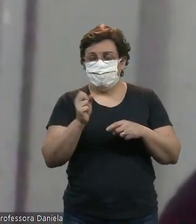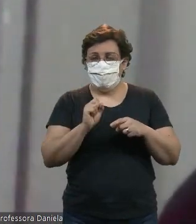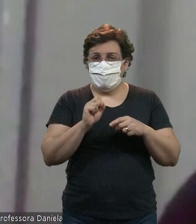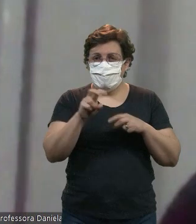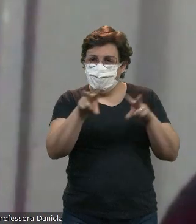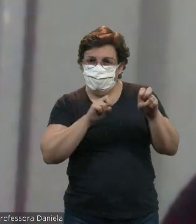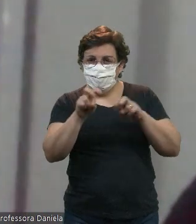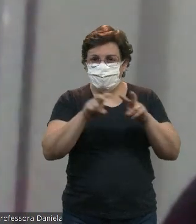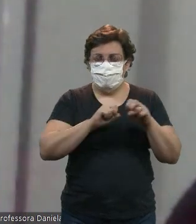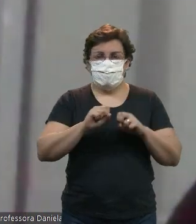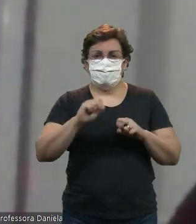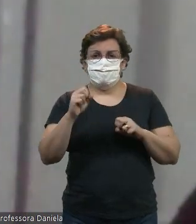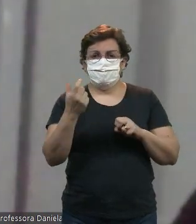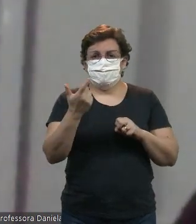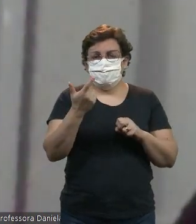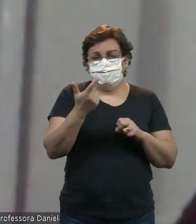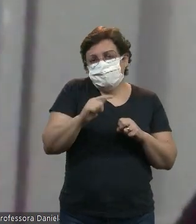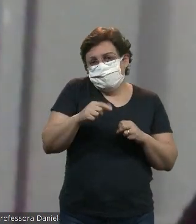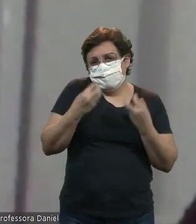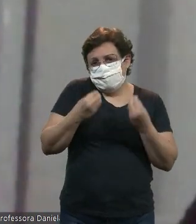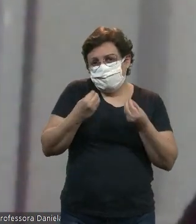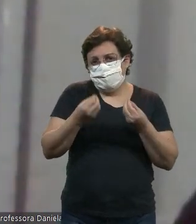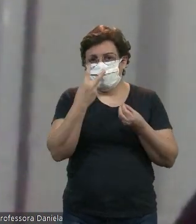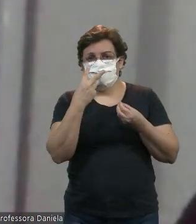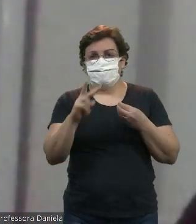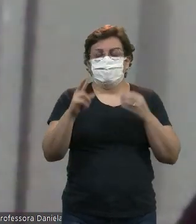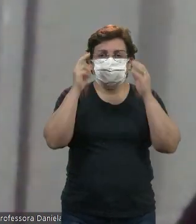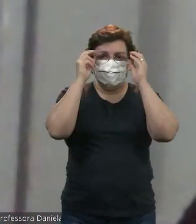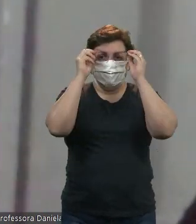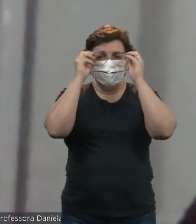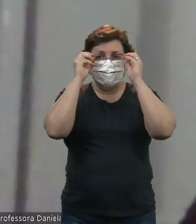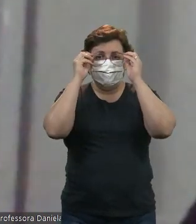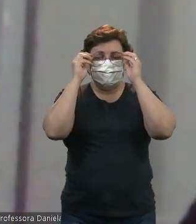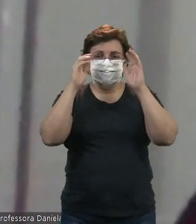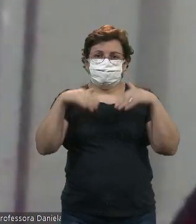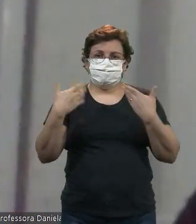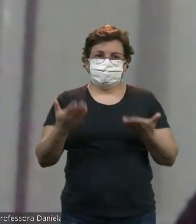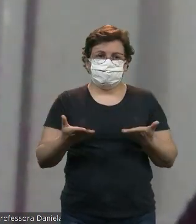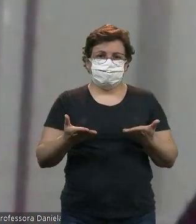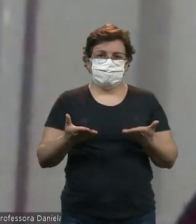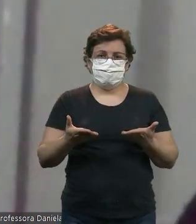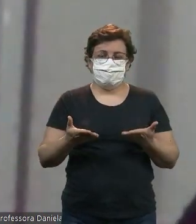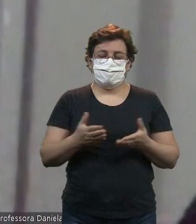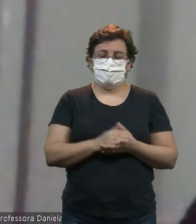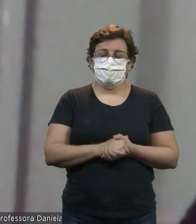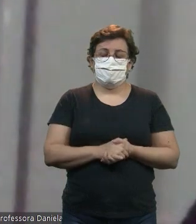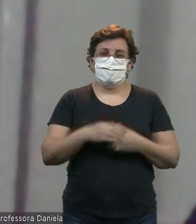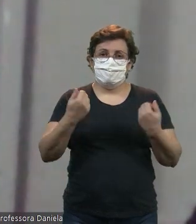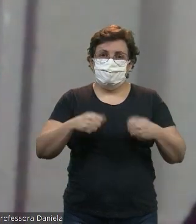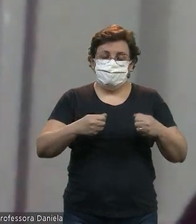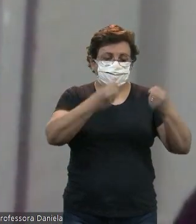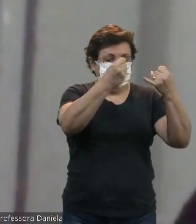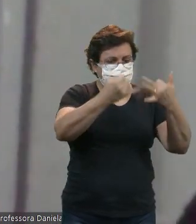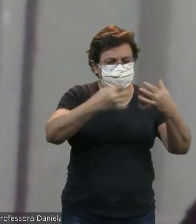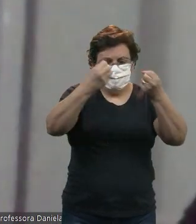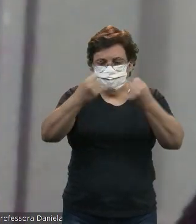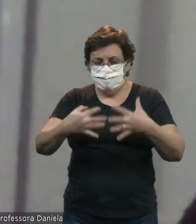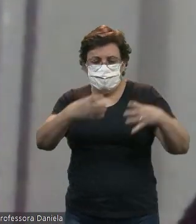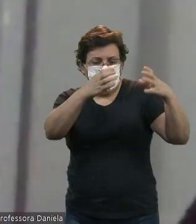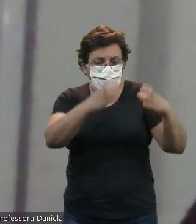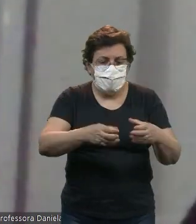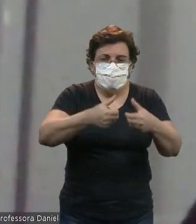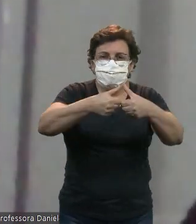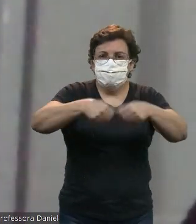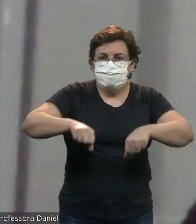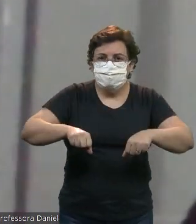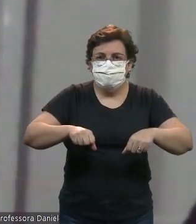como sinalizar onde ele está. Então, que fique aí, através dos casos, essa oportunidade do Executivo